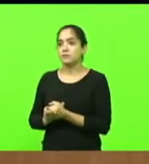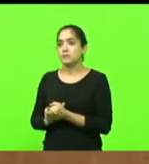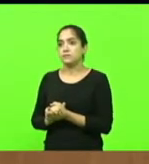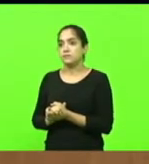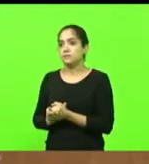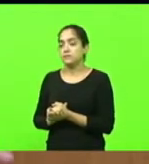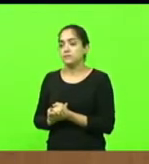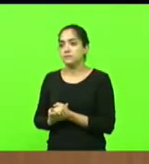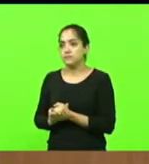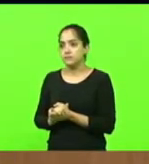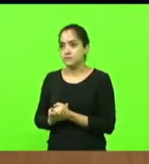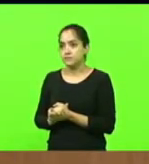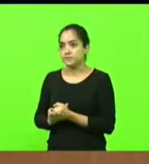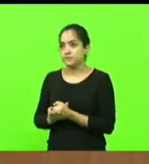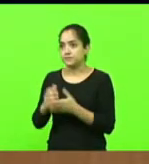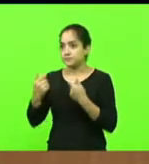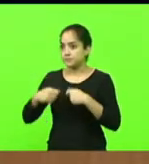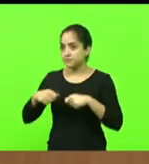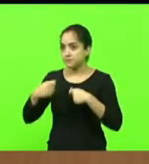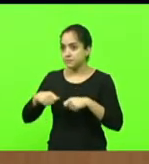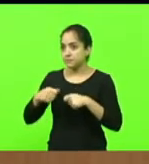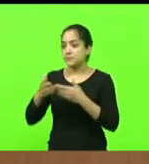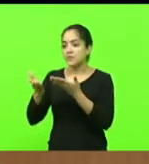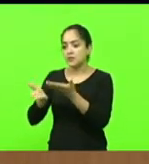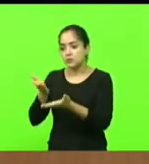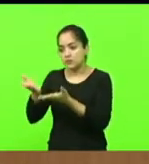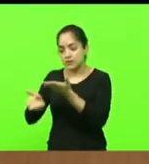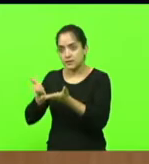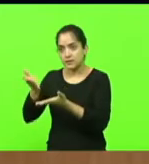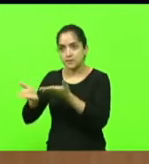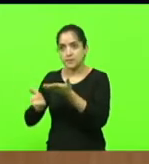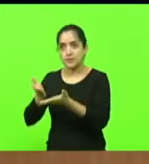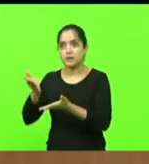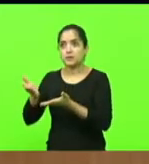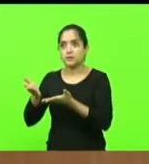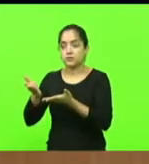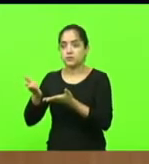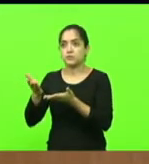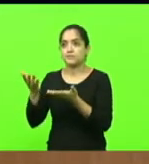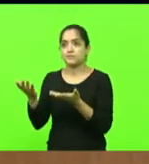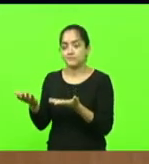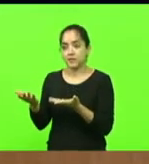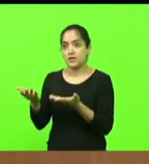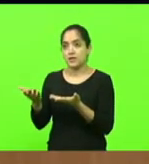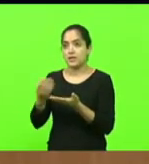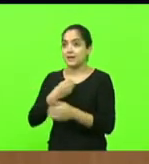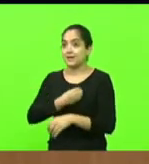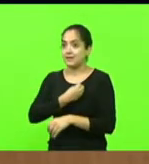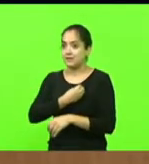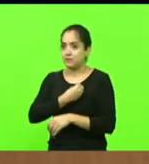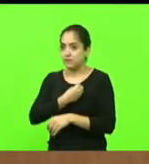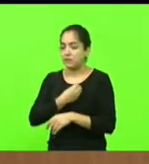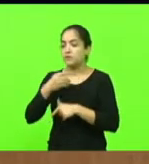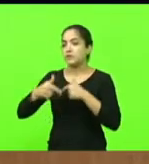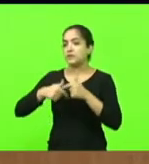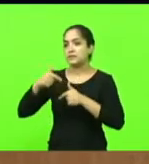àquilo que deveria ter o tratamento do agricultor, que, enfim, vive dessa atividade,